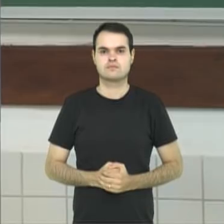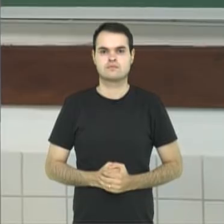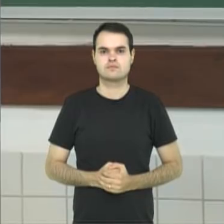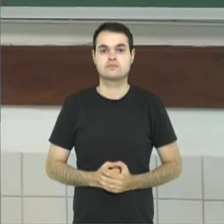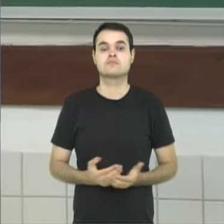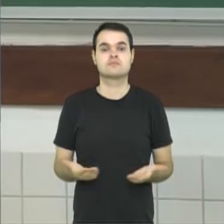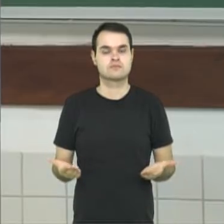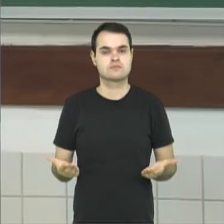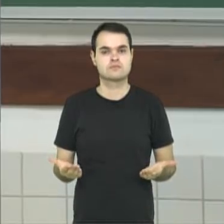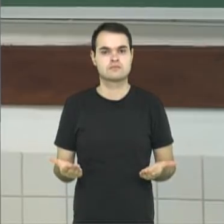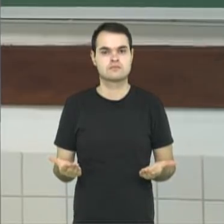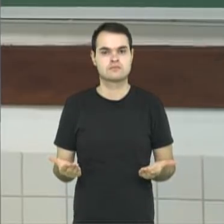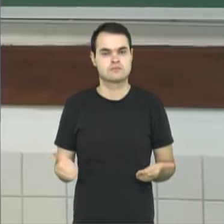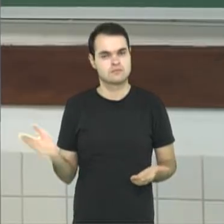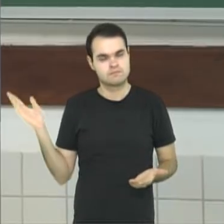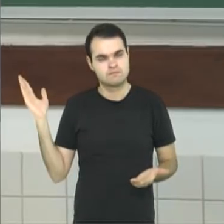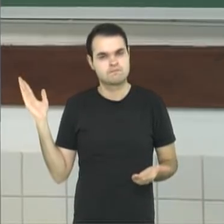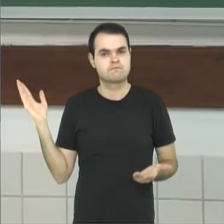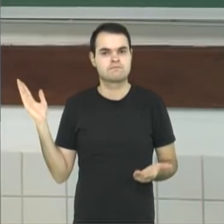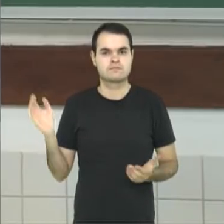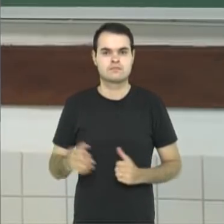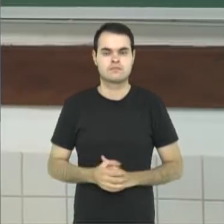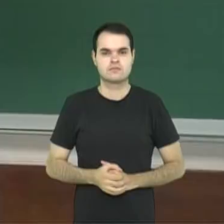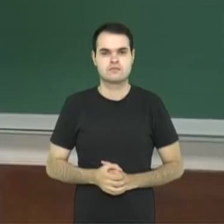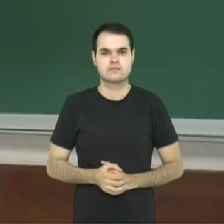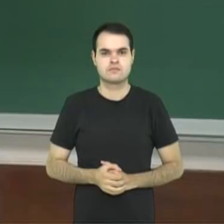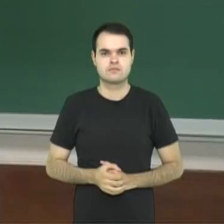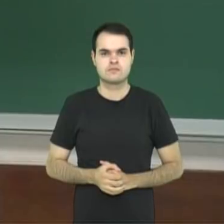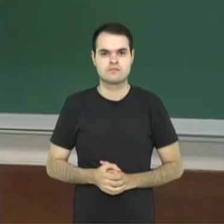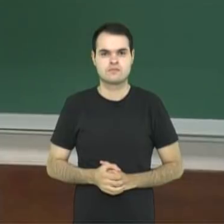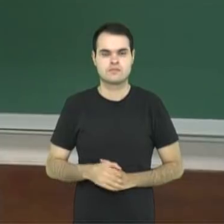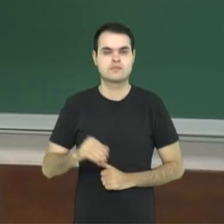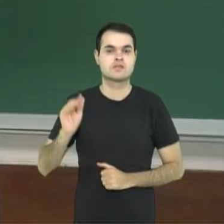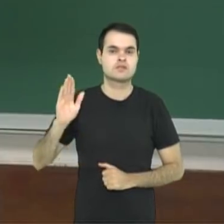E aí, pessoal, então, quem fez ali, né,